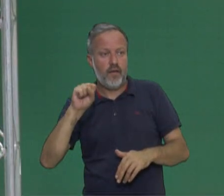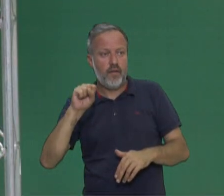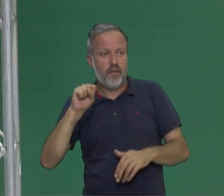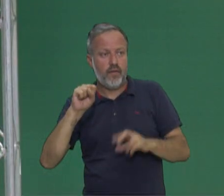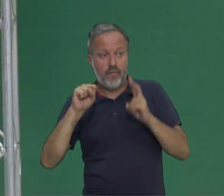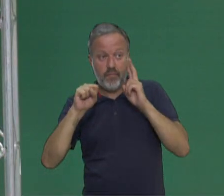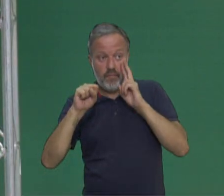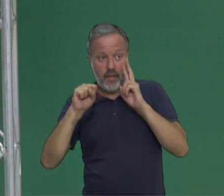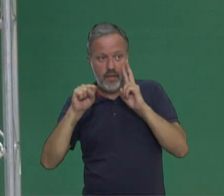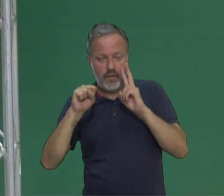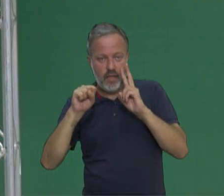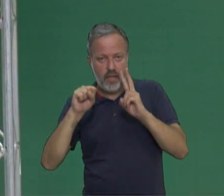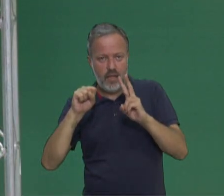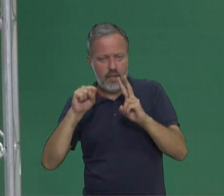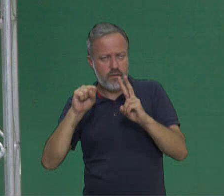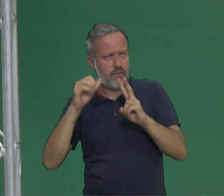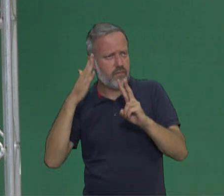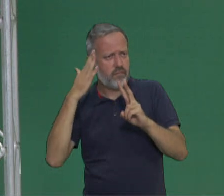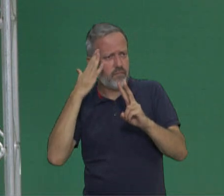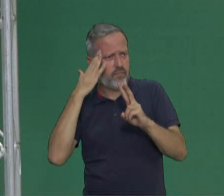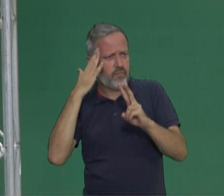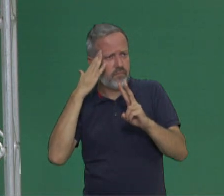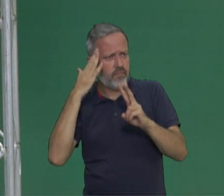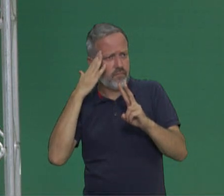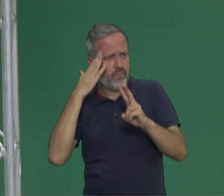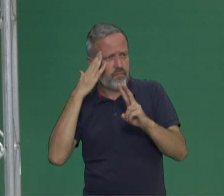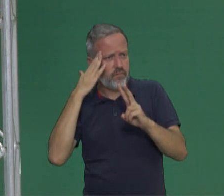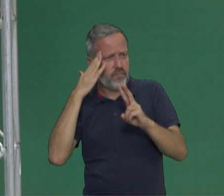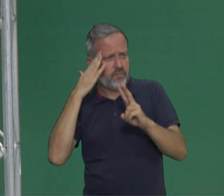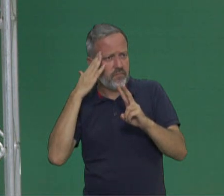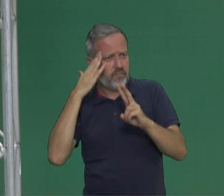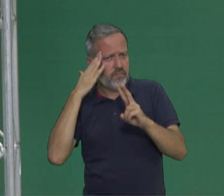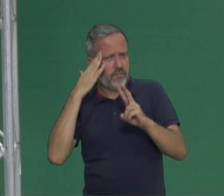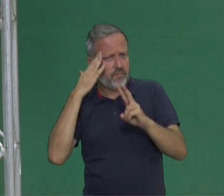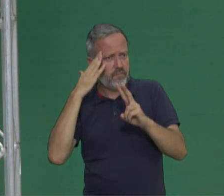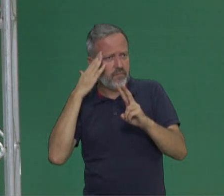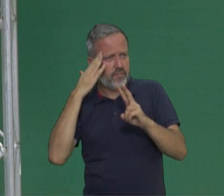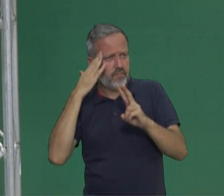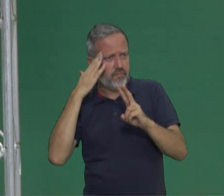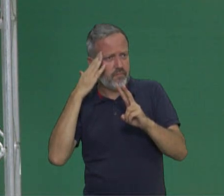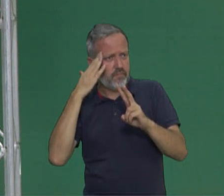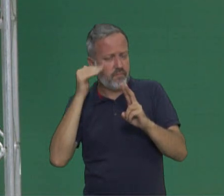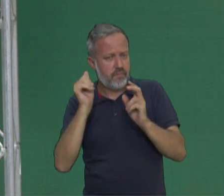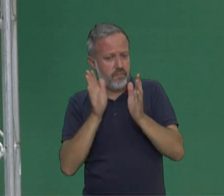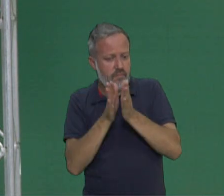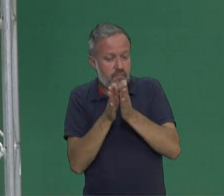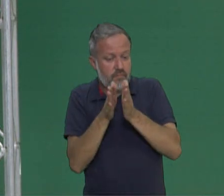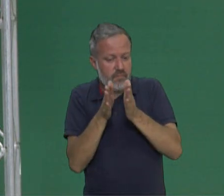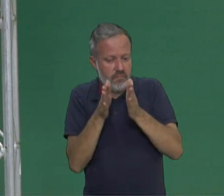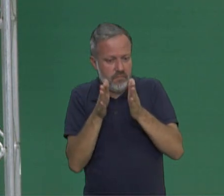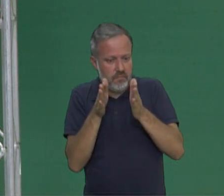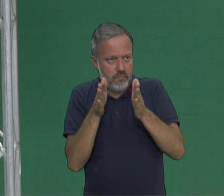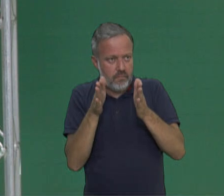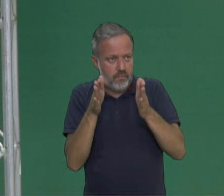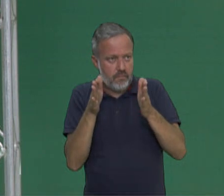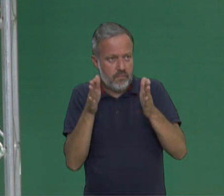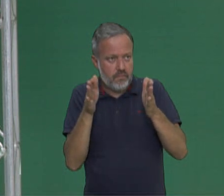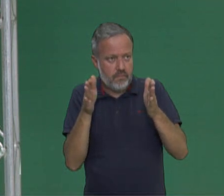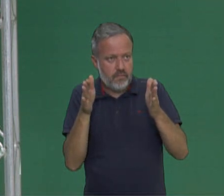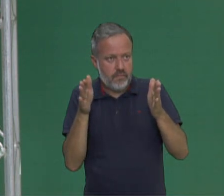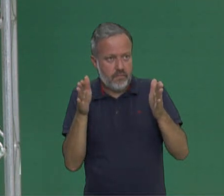a existência desses elementos e, prevendo essa existência, ele criou o espaço para ser